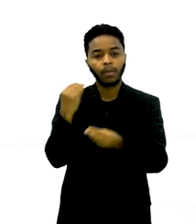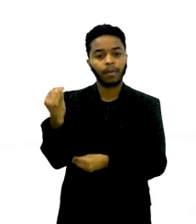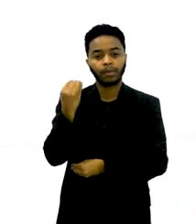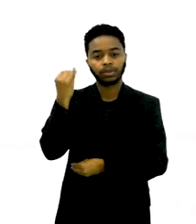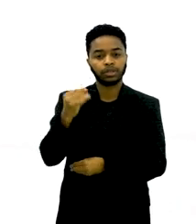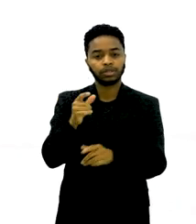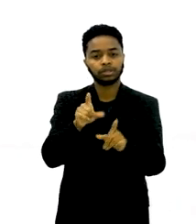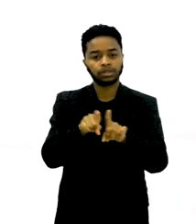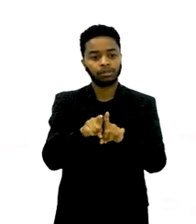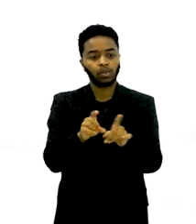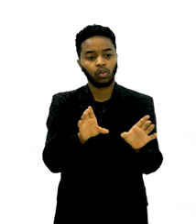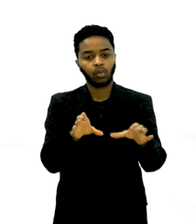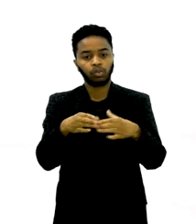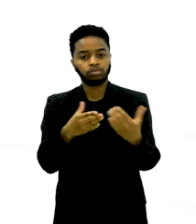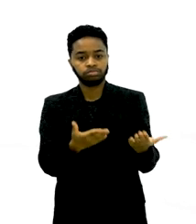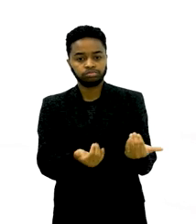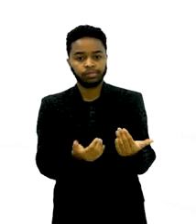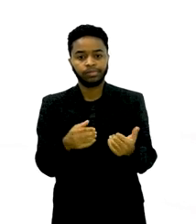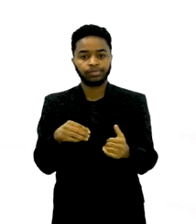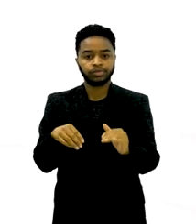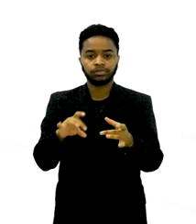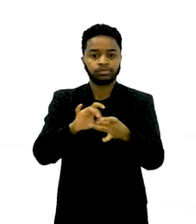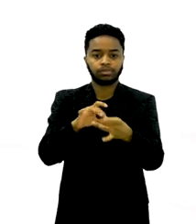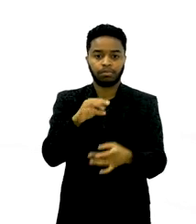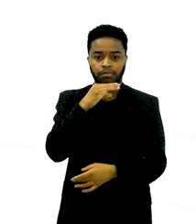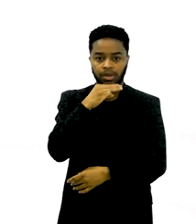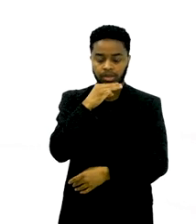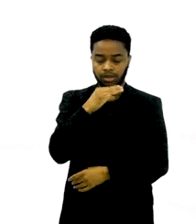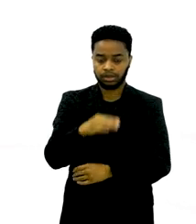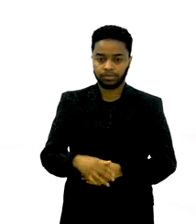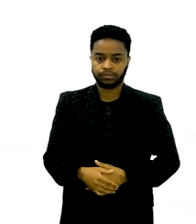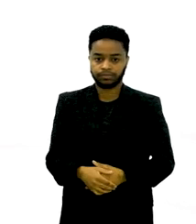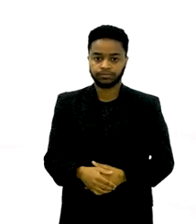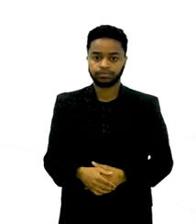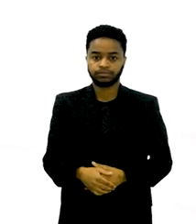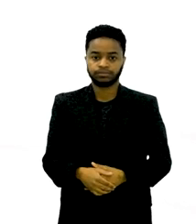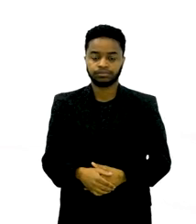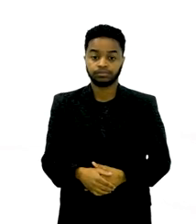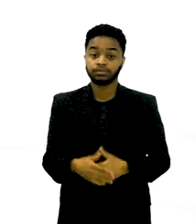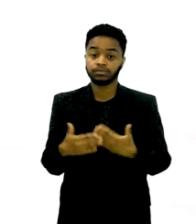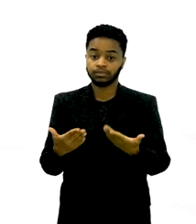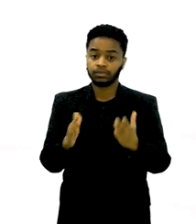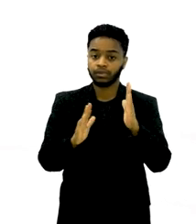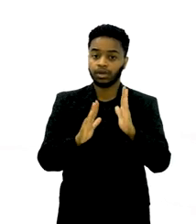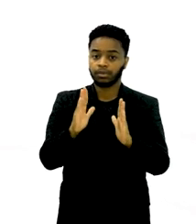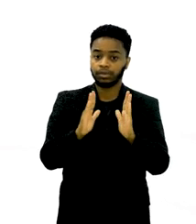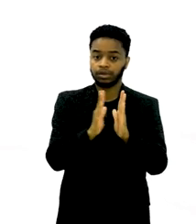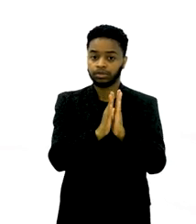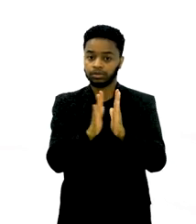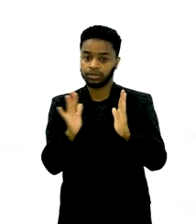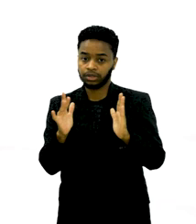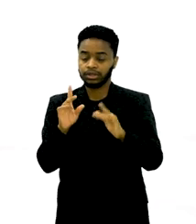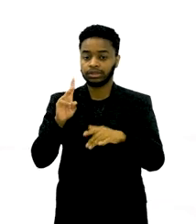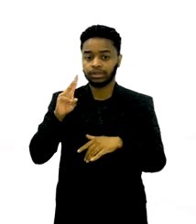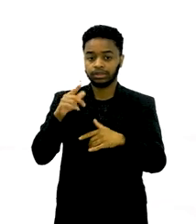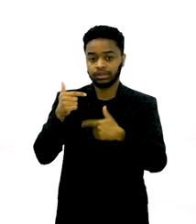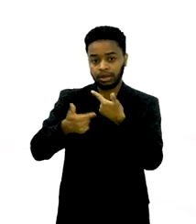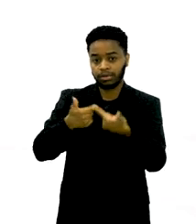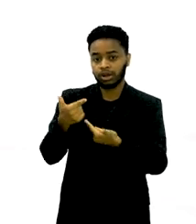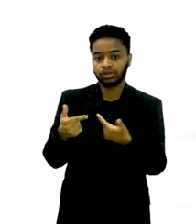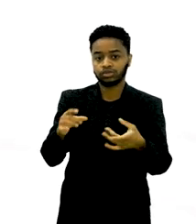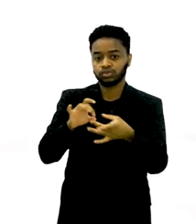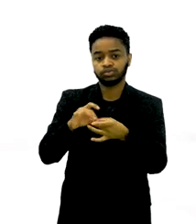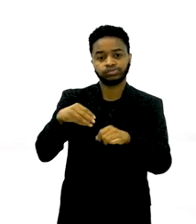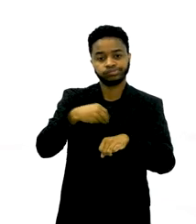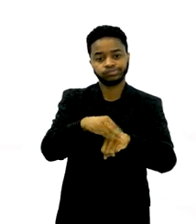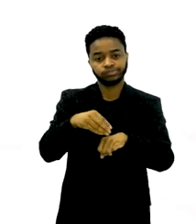jovens da Mangueira inclusive né eh e aí durante o trabalho com a memória do Cartola E